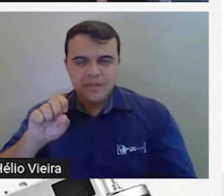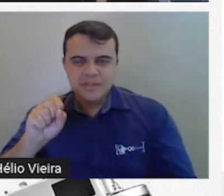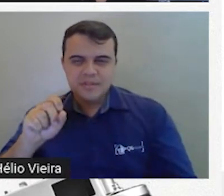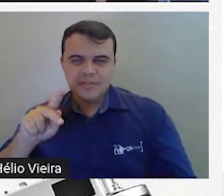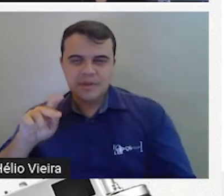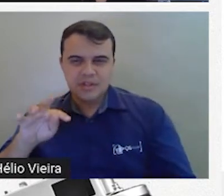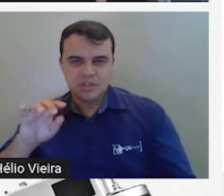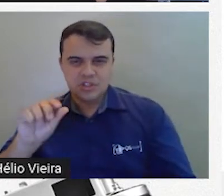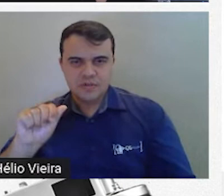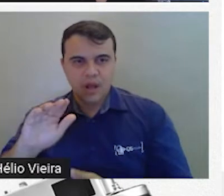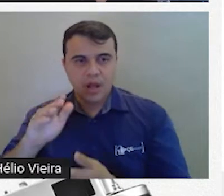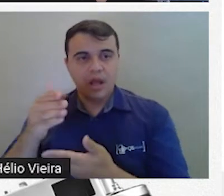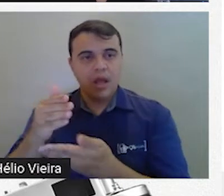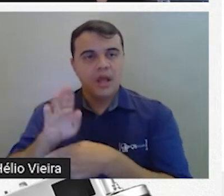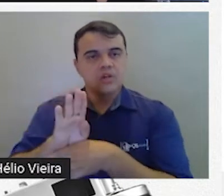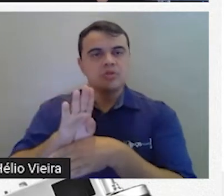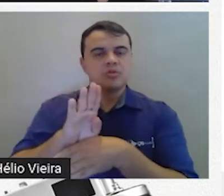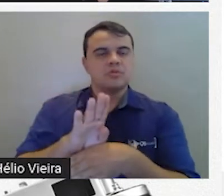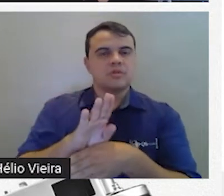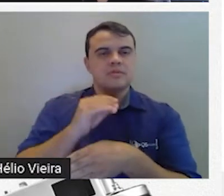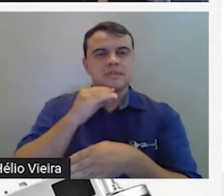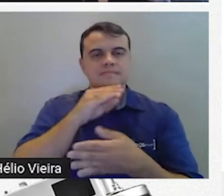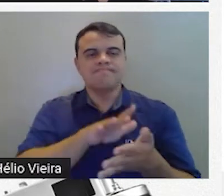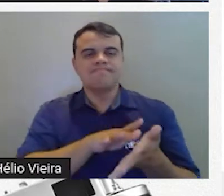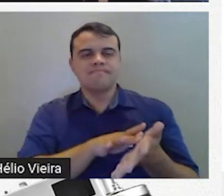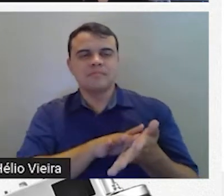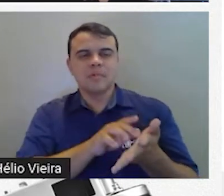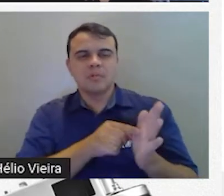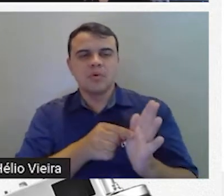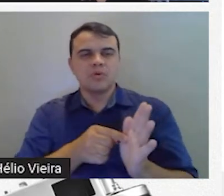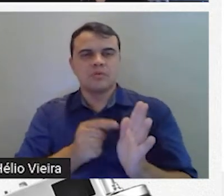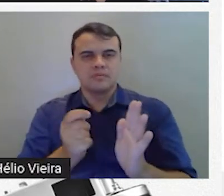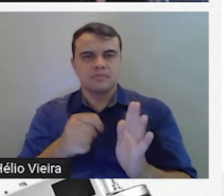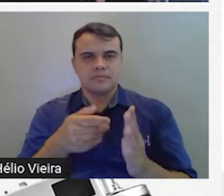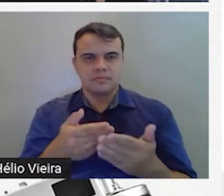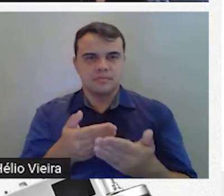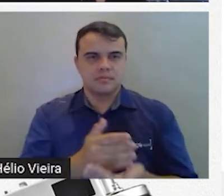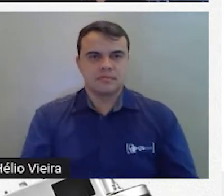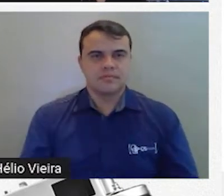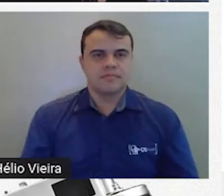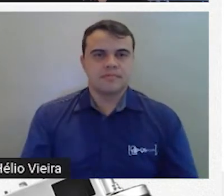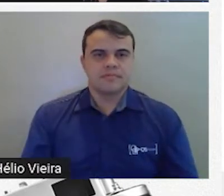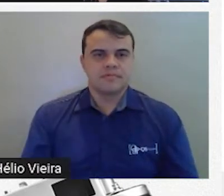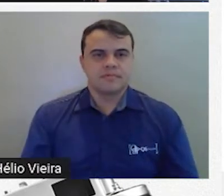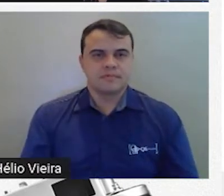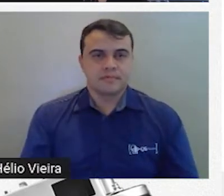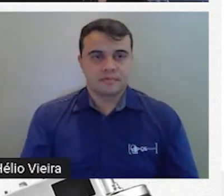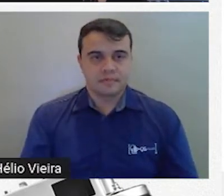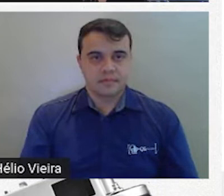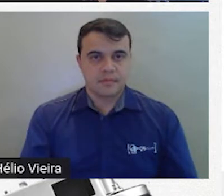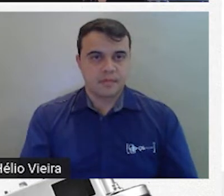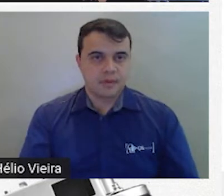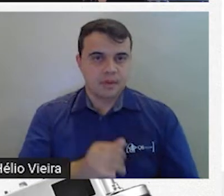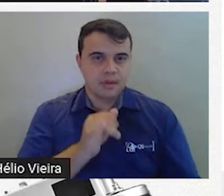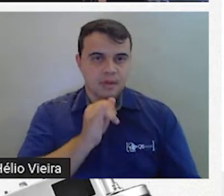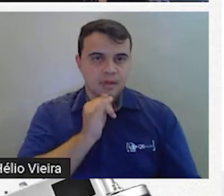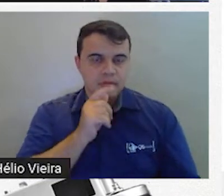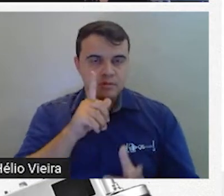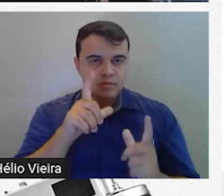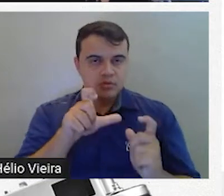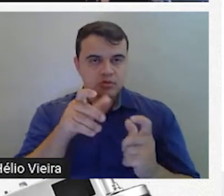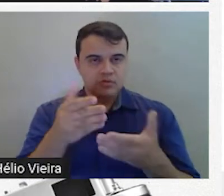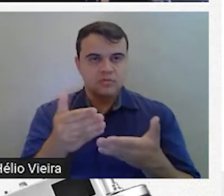ela ajuda a simular um pouquinho disso. Nessa imagem, por exemplo, nessa